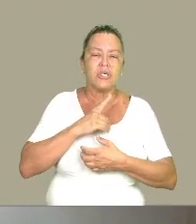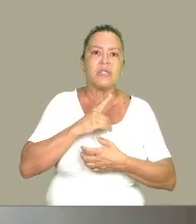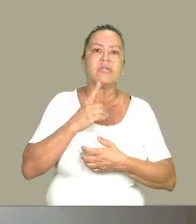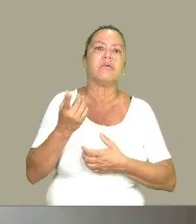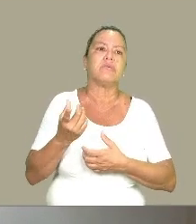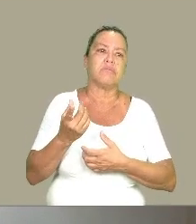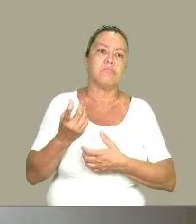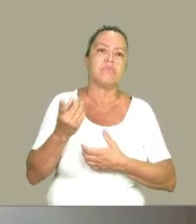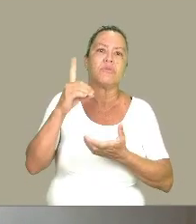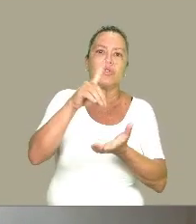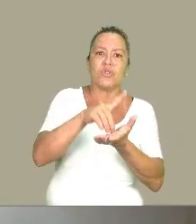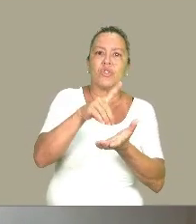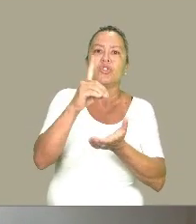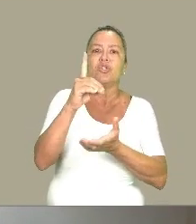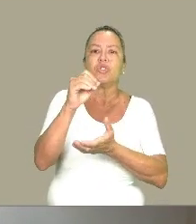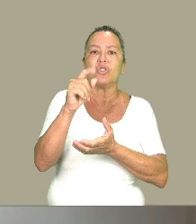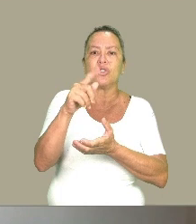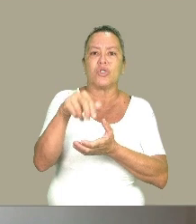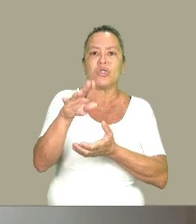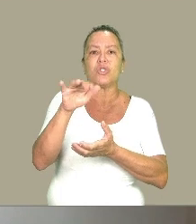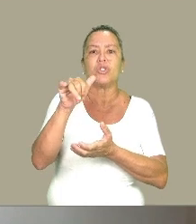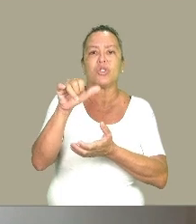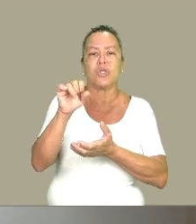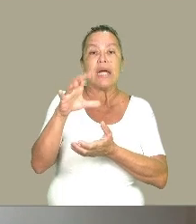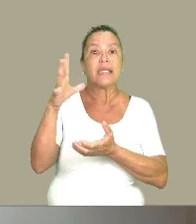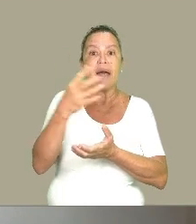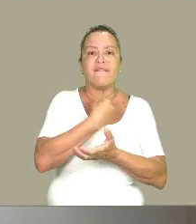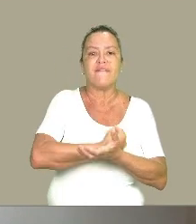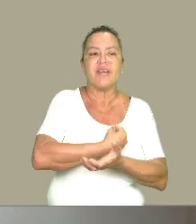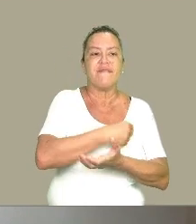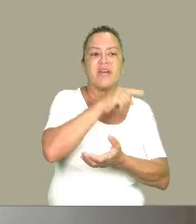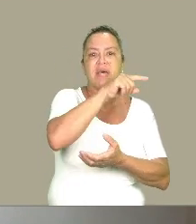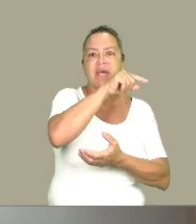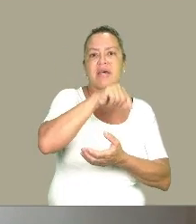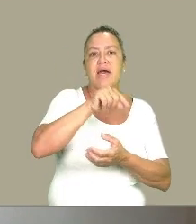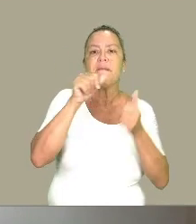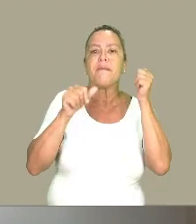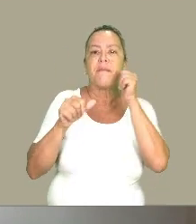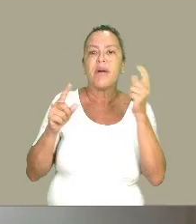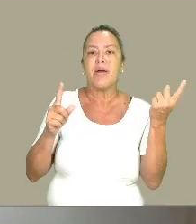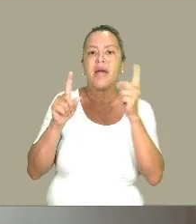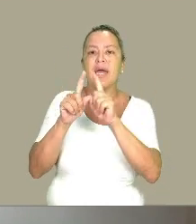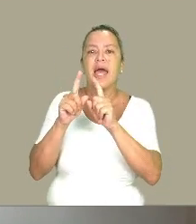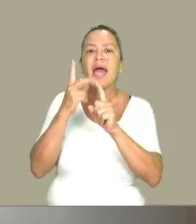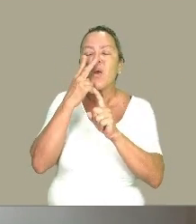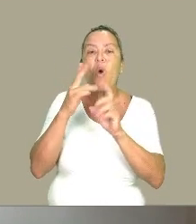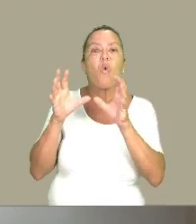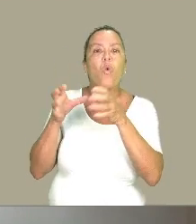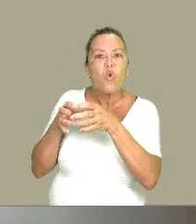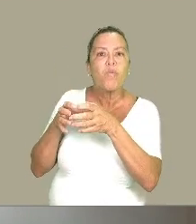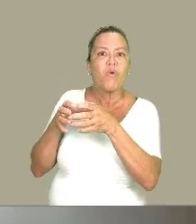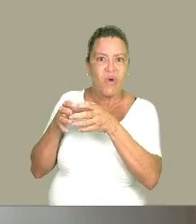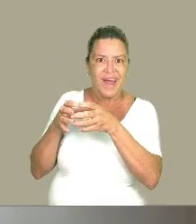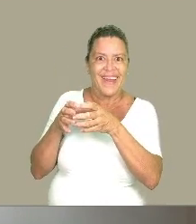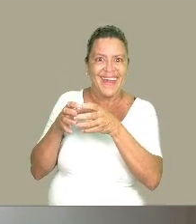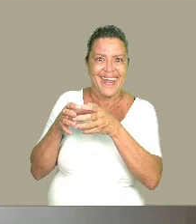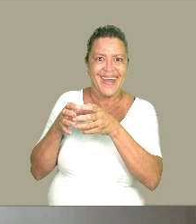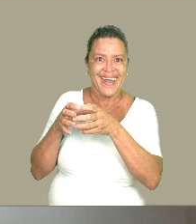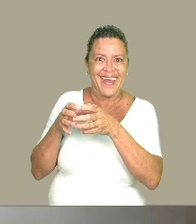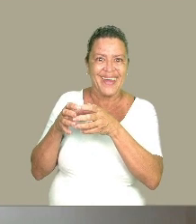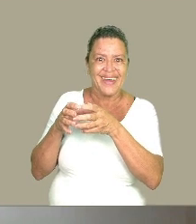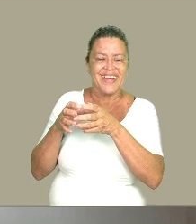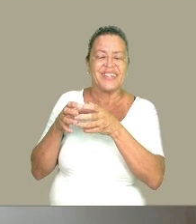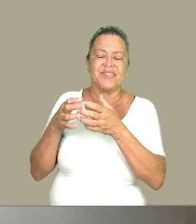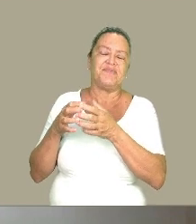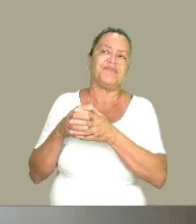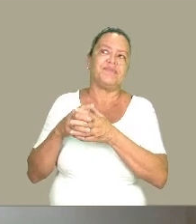ao longo da história, passou então a conviver em agrupamentos, né? Passou a se reunir com